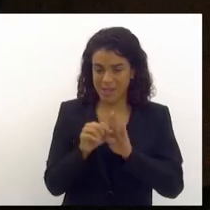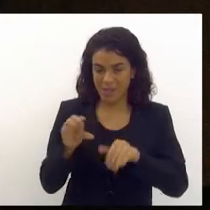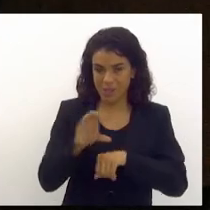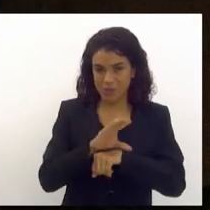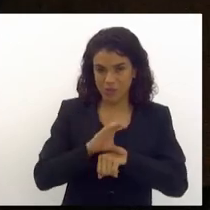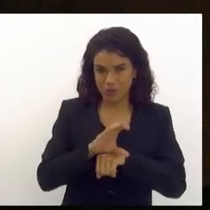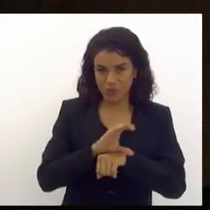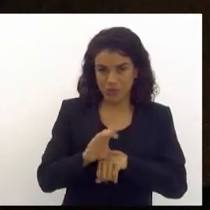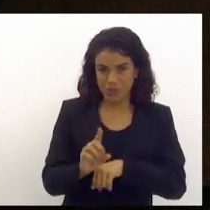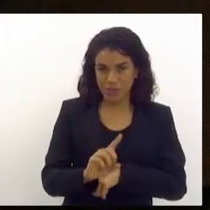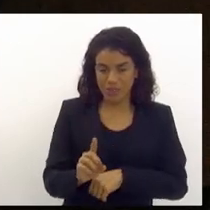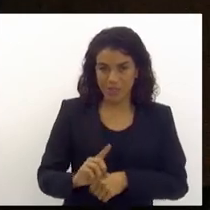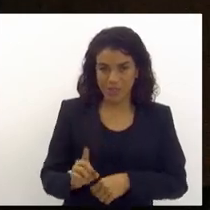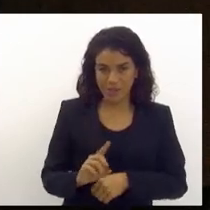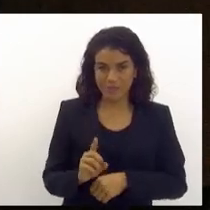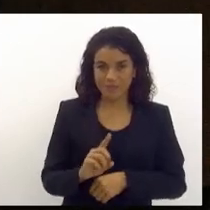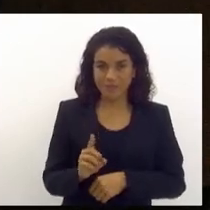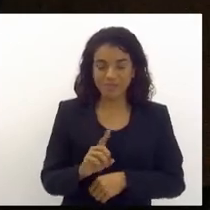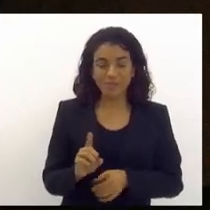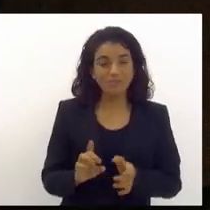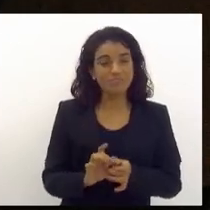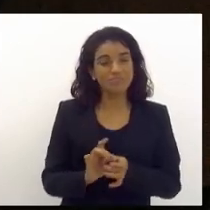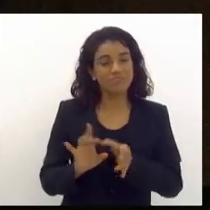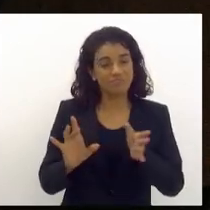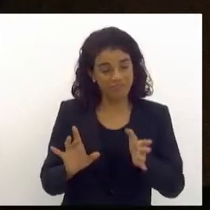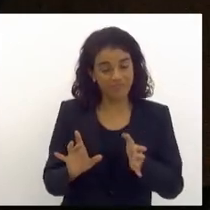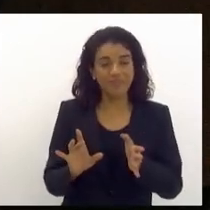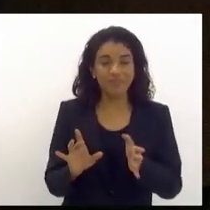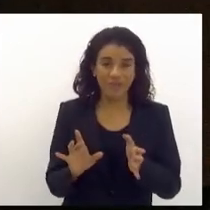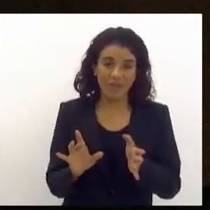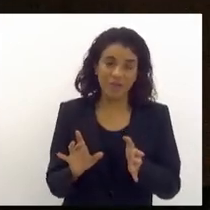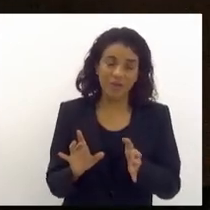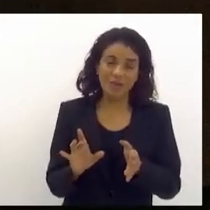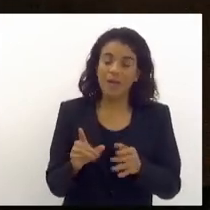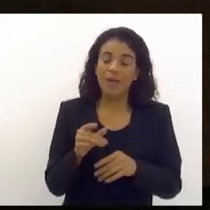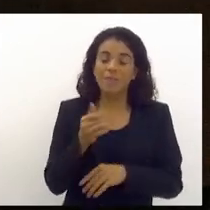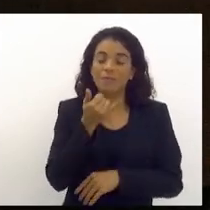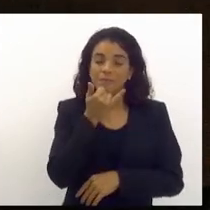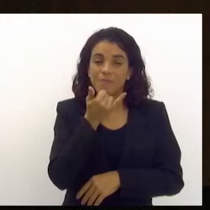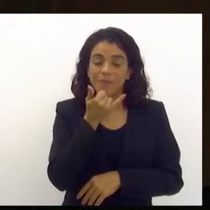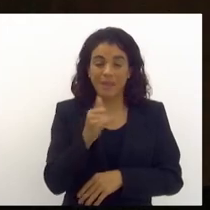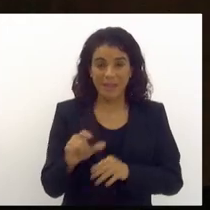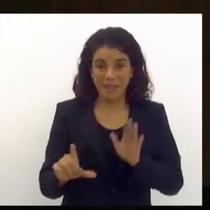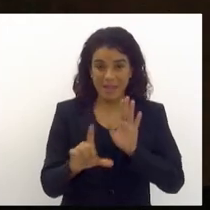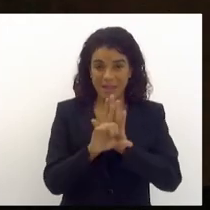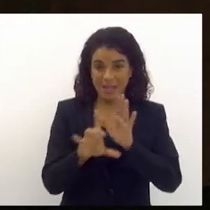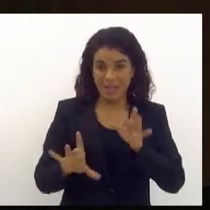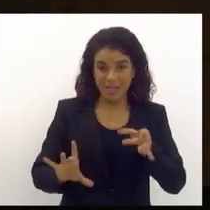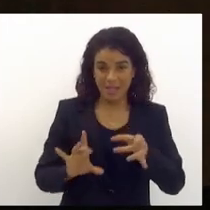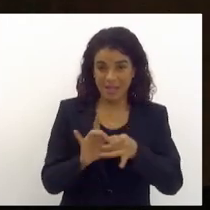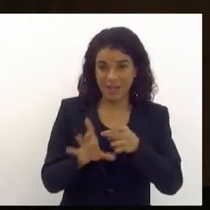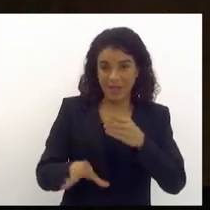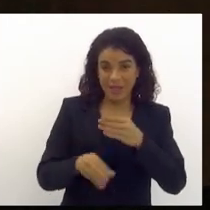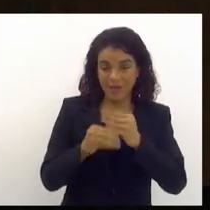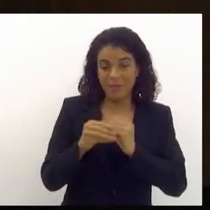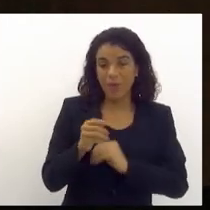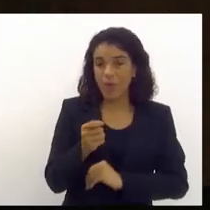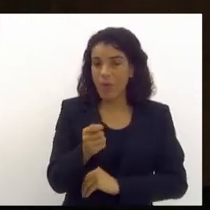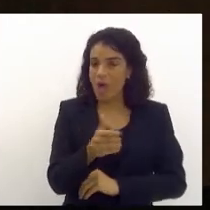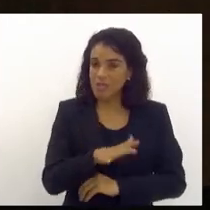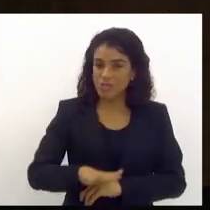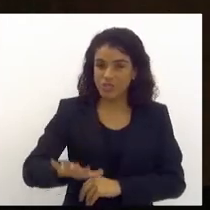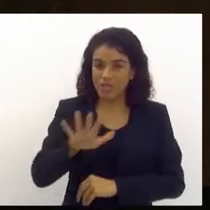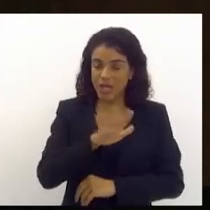constitucional, está liberado quase geral, na emenda constitucional, na lei complementar, está liberado quase